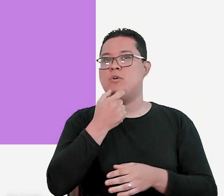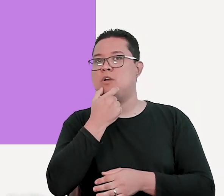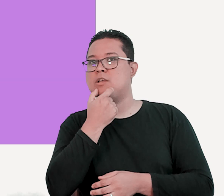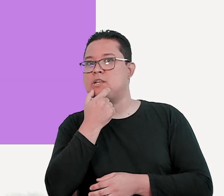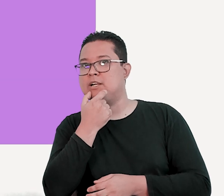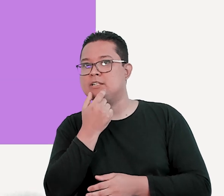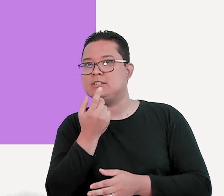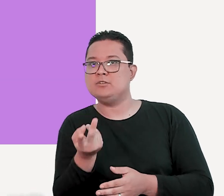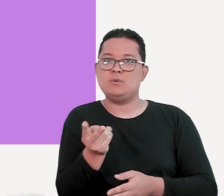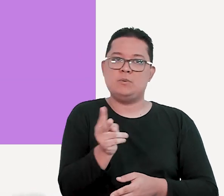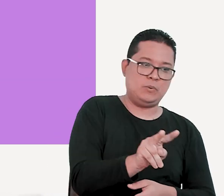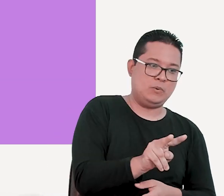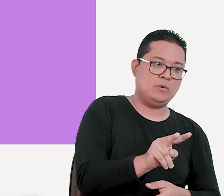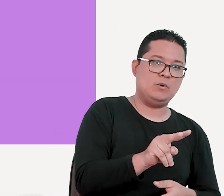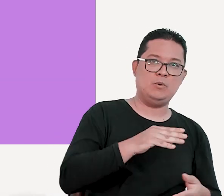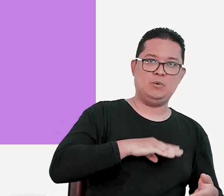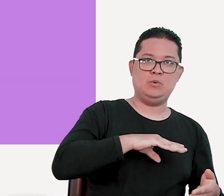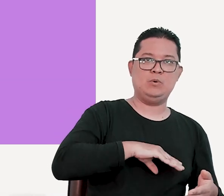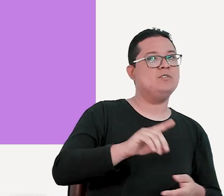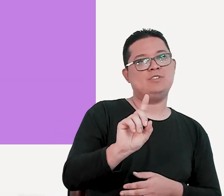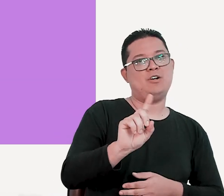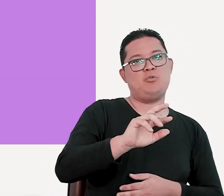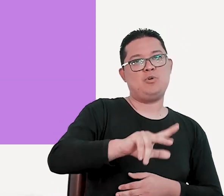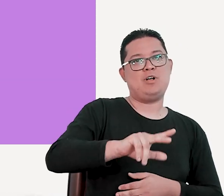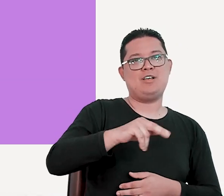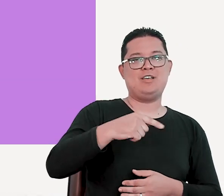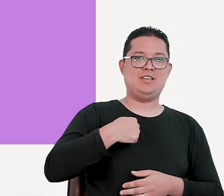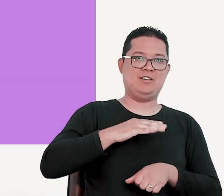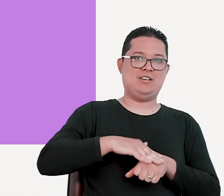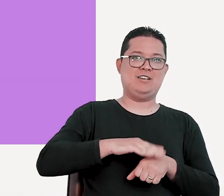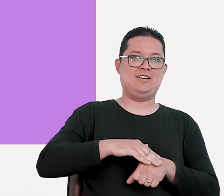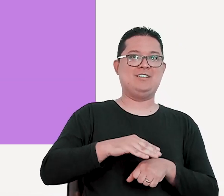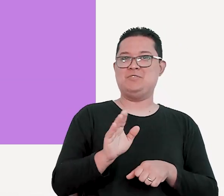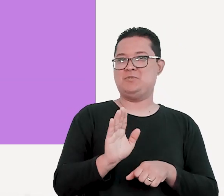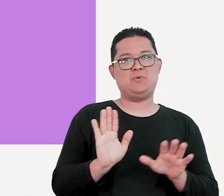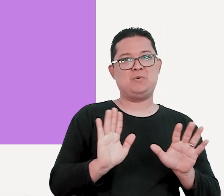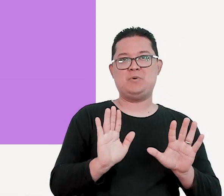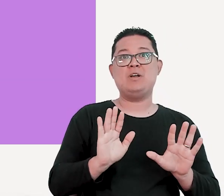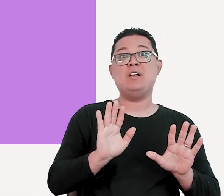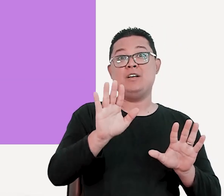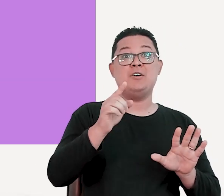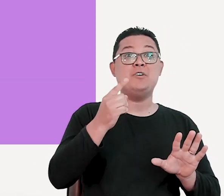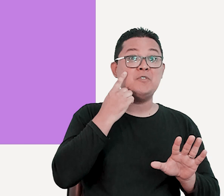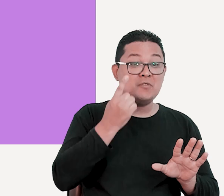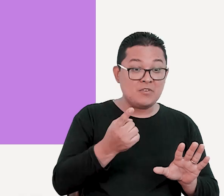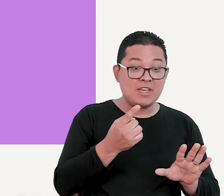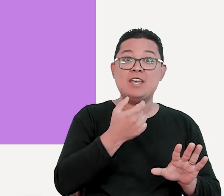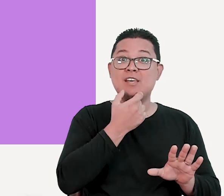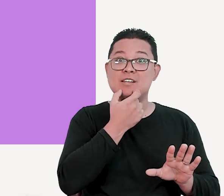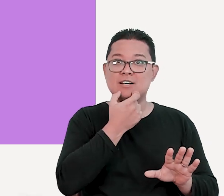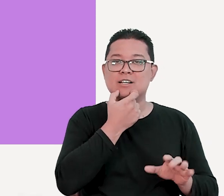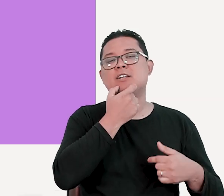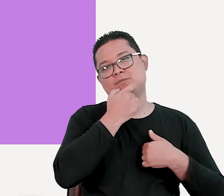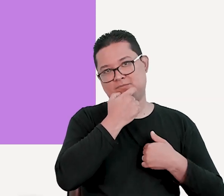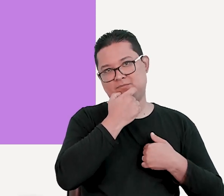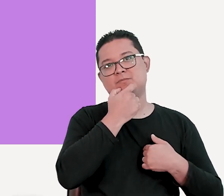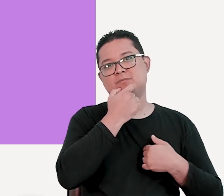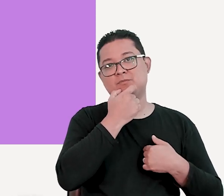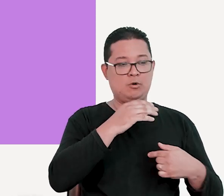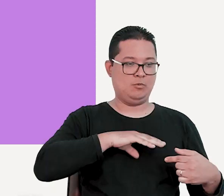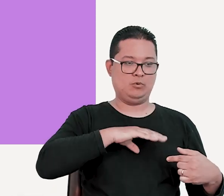inglês para o português. Então, se vocês verem a versão em inglês dos aplicativos, provavelmente fui eu que fiz, porque nós somos um